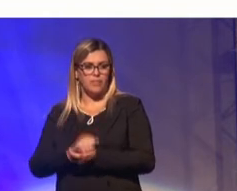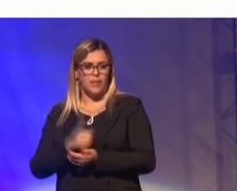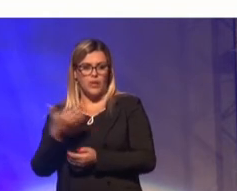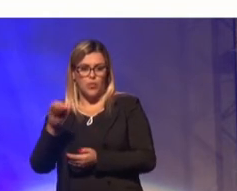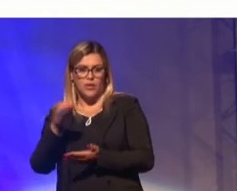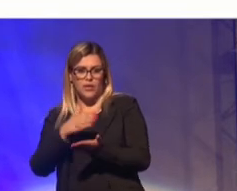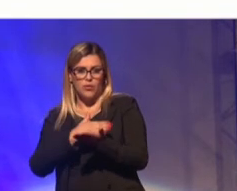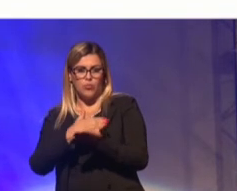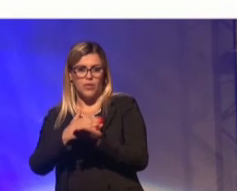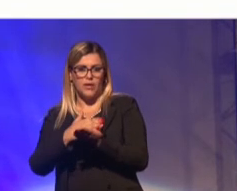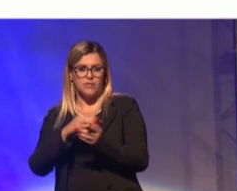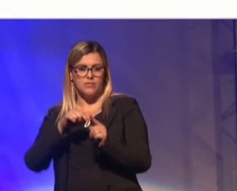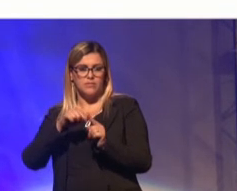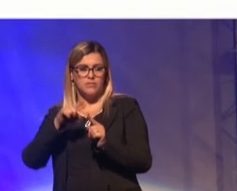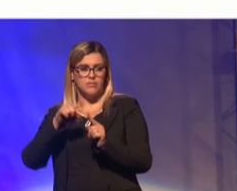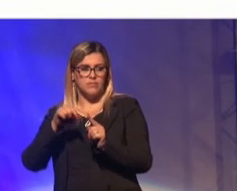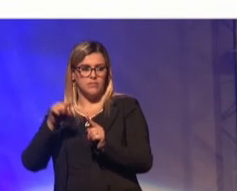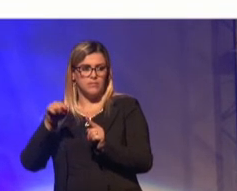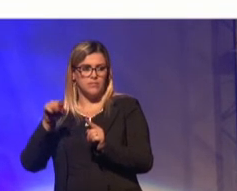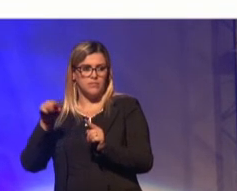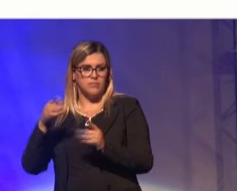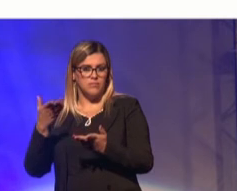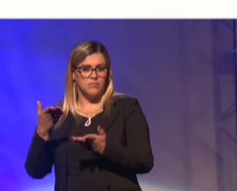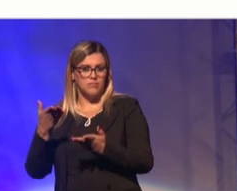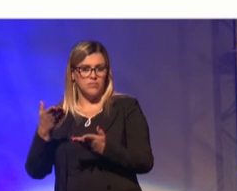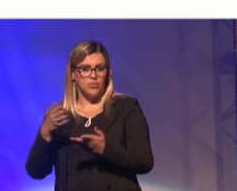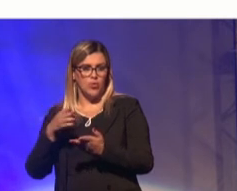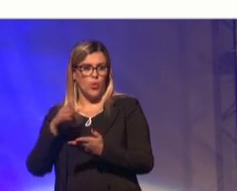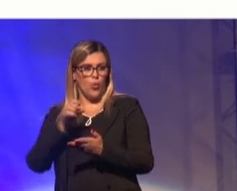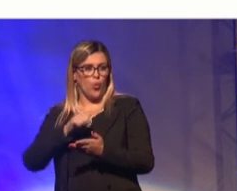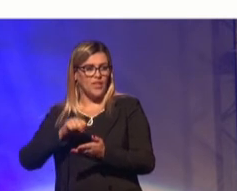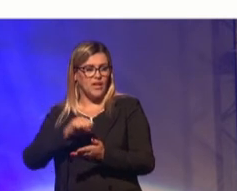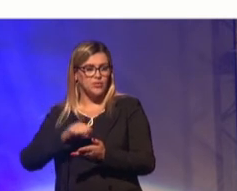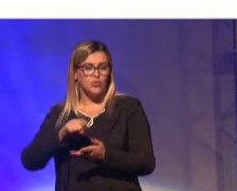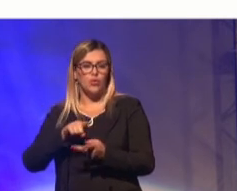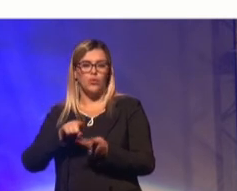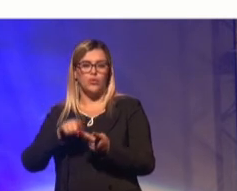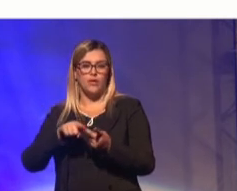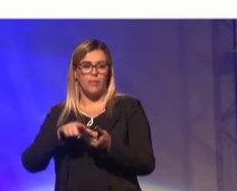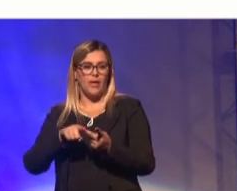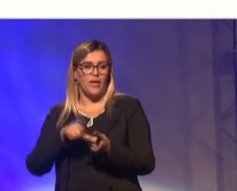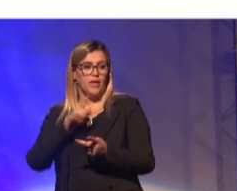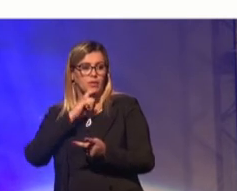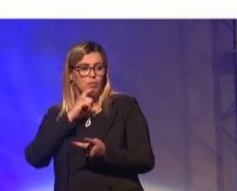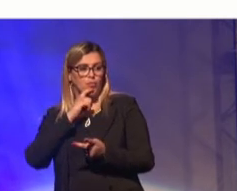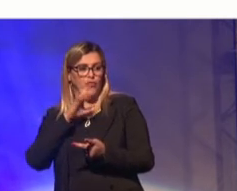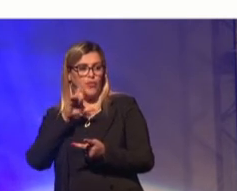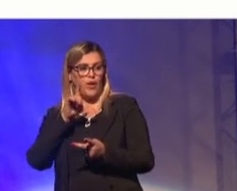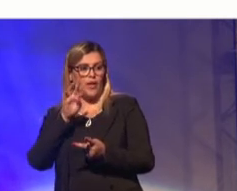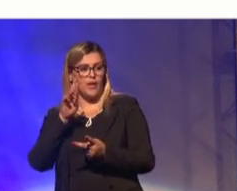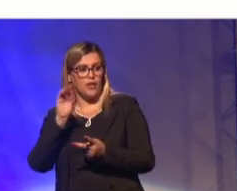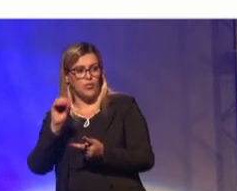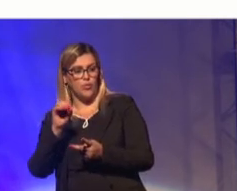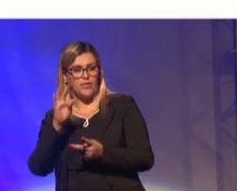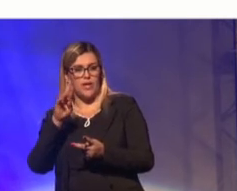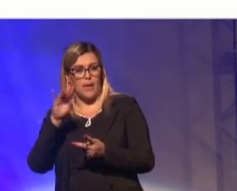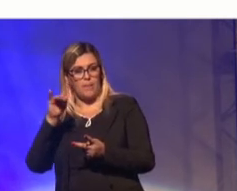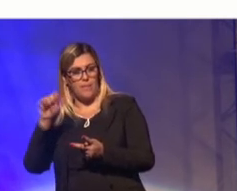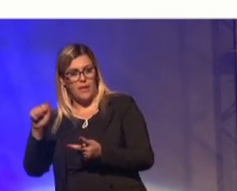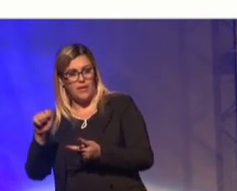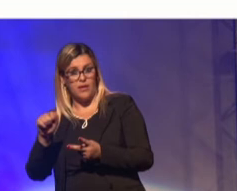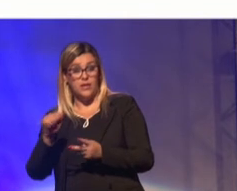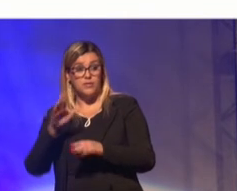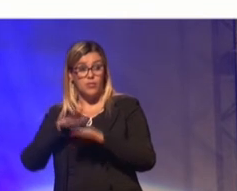né, e vai subindo ali. Olha só, o ultrassom, o frio, né, a crioterapia, os recursos que são mais utilizados por